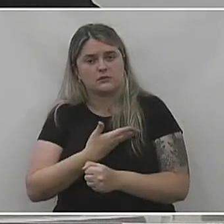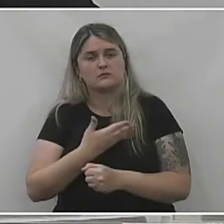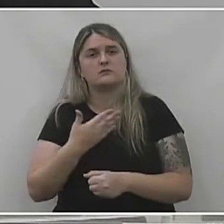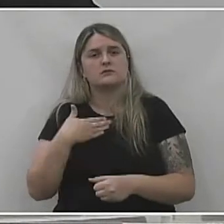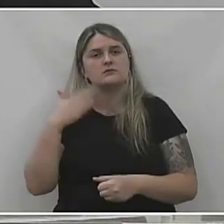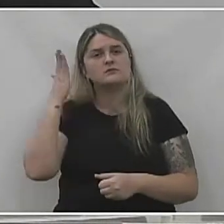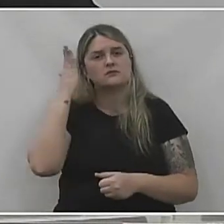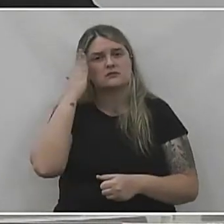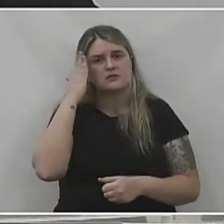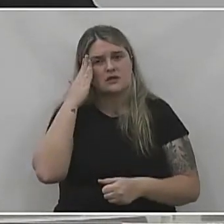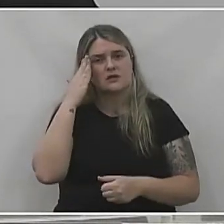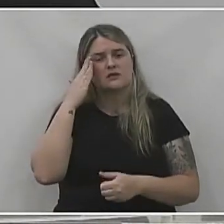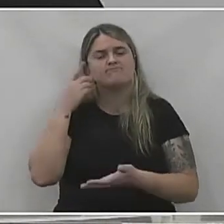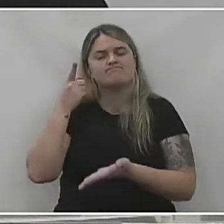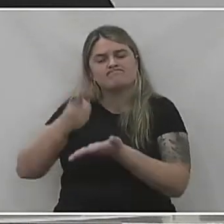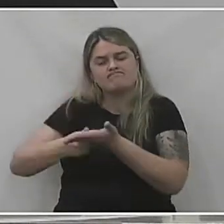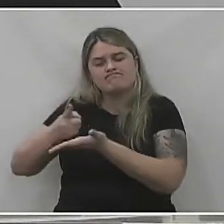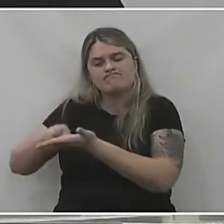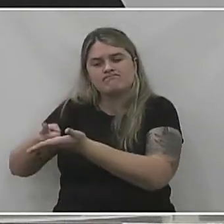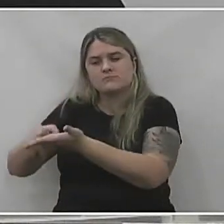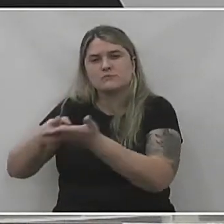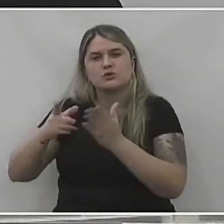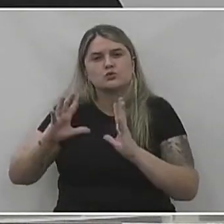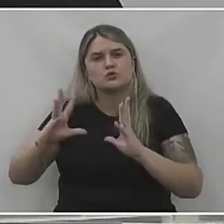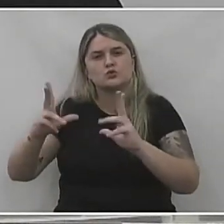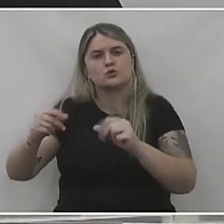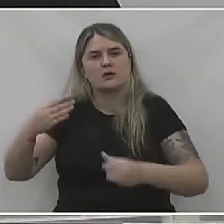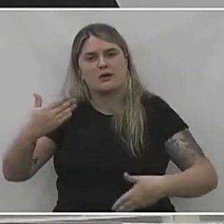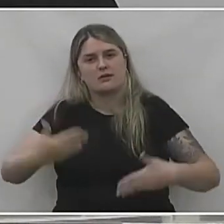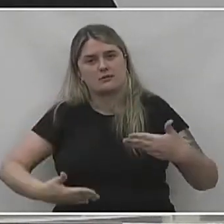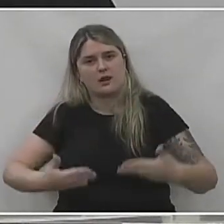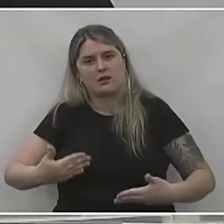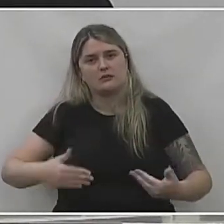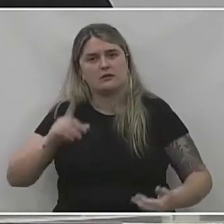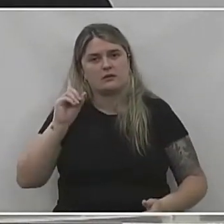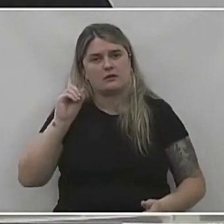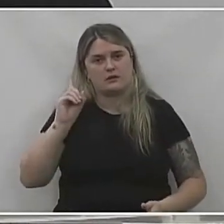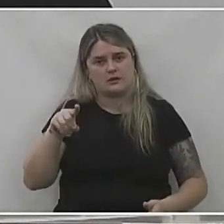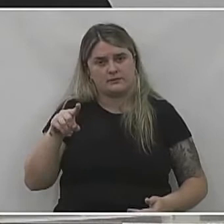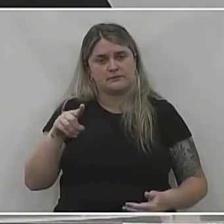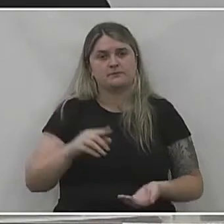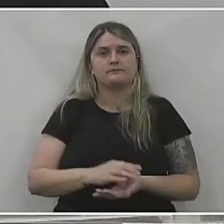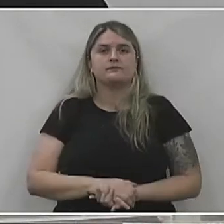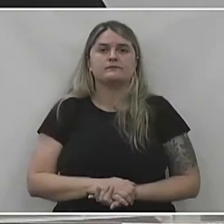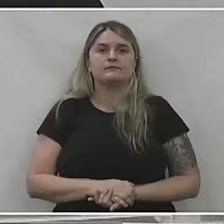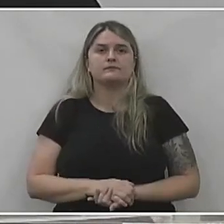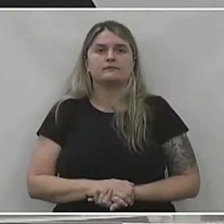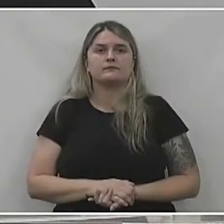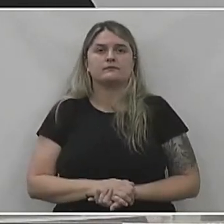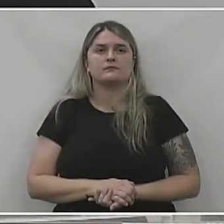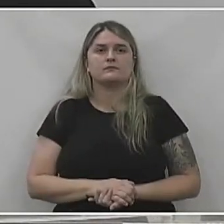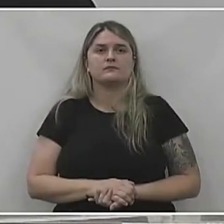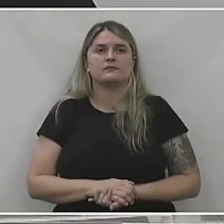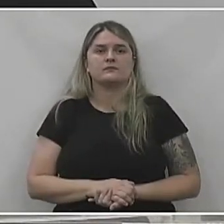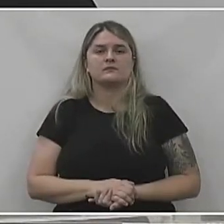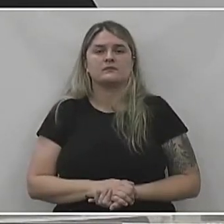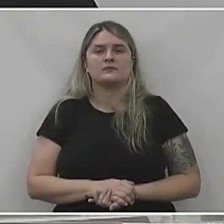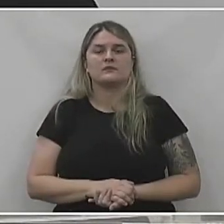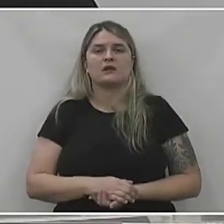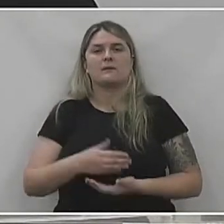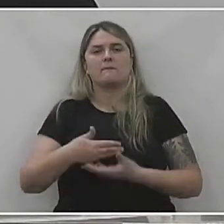e eu sei o pão dedicado todos esses atletas são e é deixa aqui